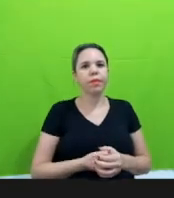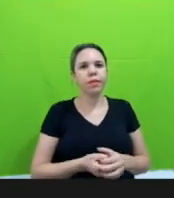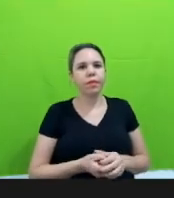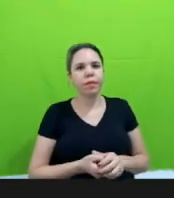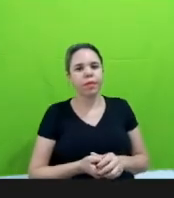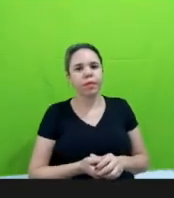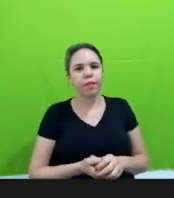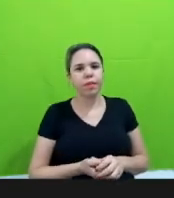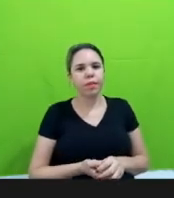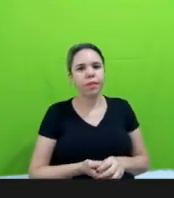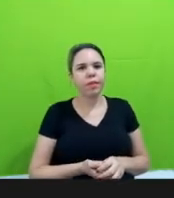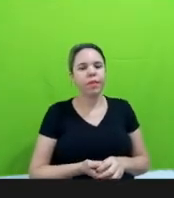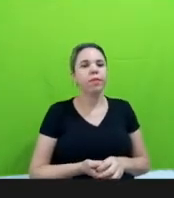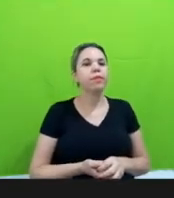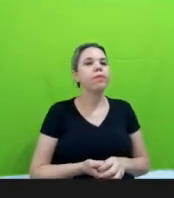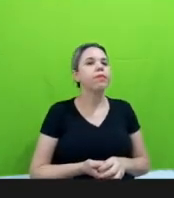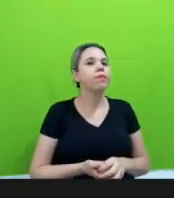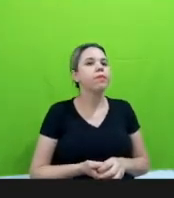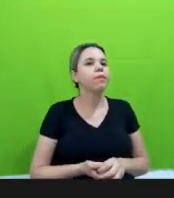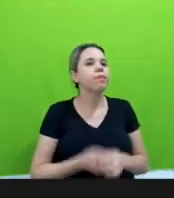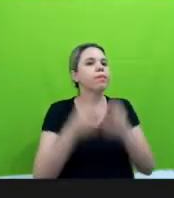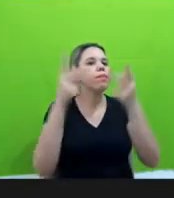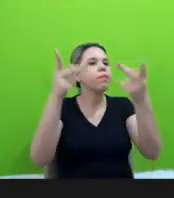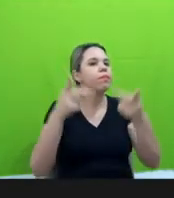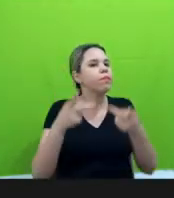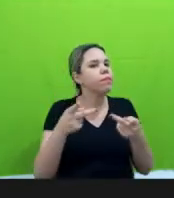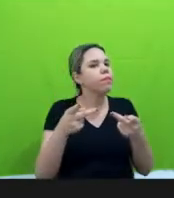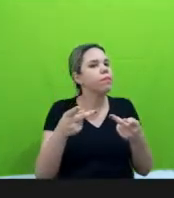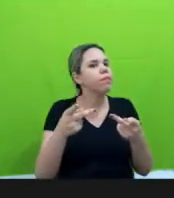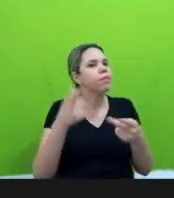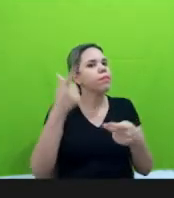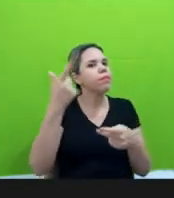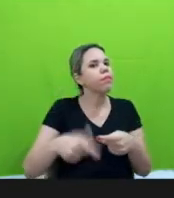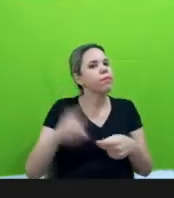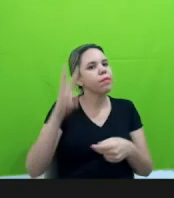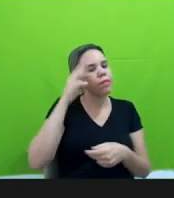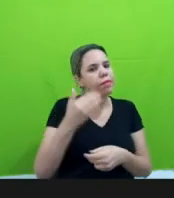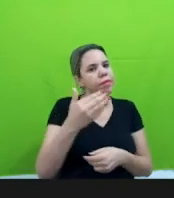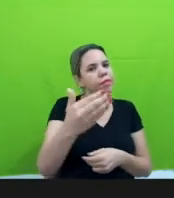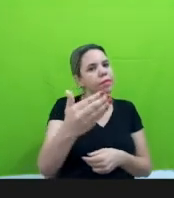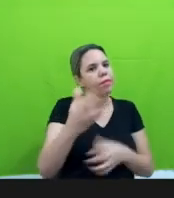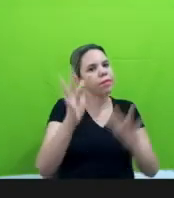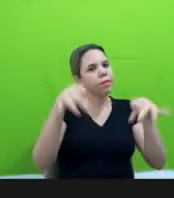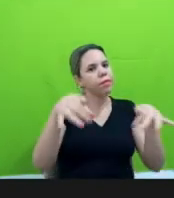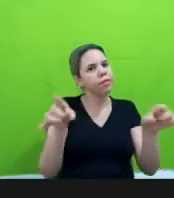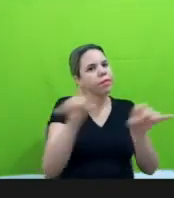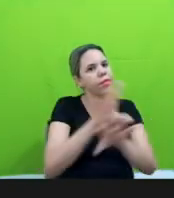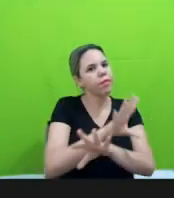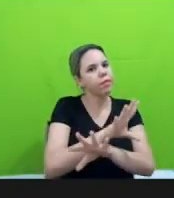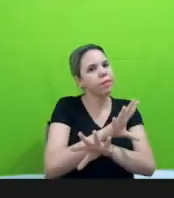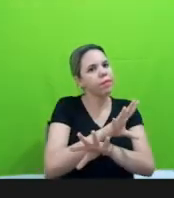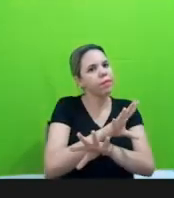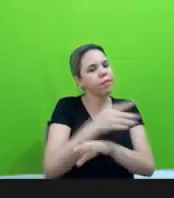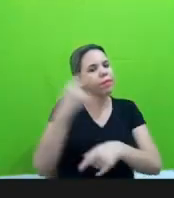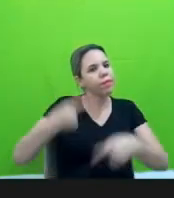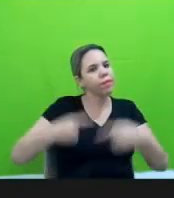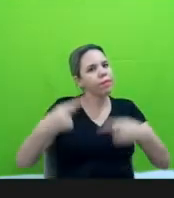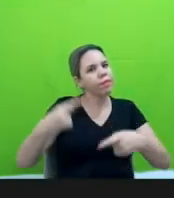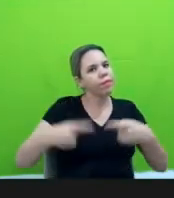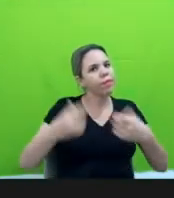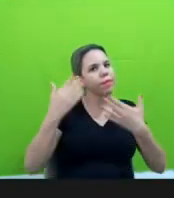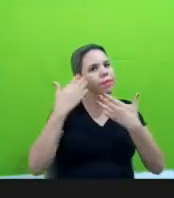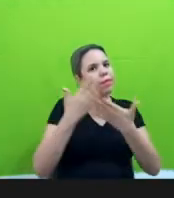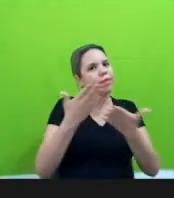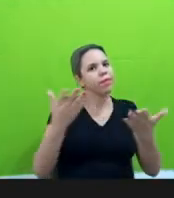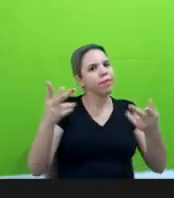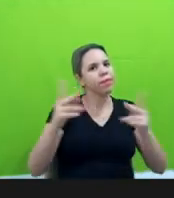19. E com esse convite para a gente estar aqui de novo na terça que vem, eu encerro o nosso debate de hoje,